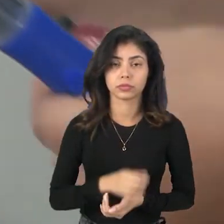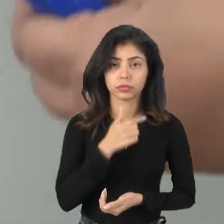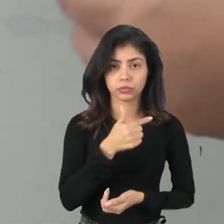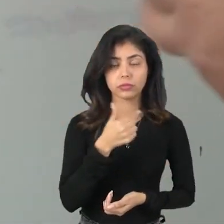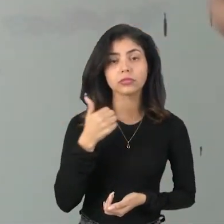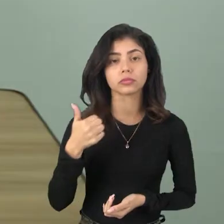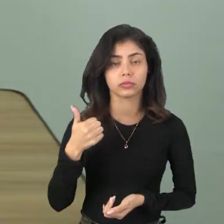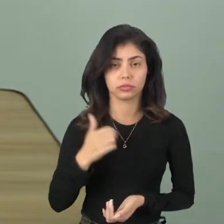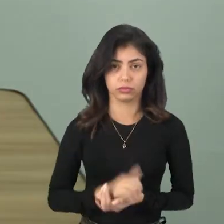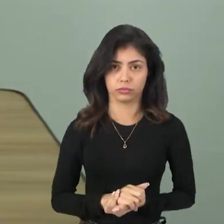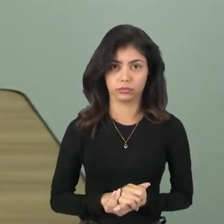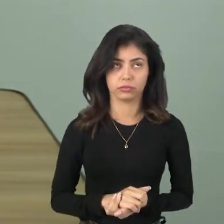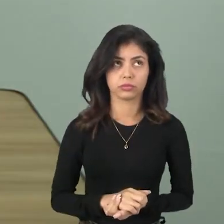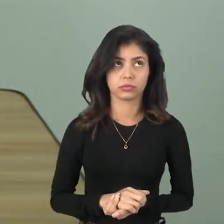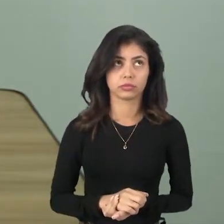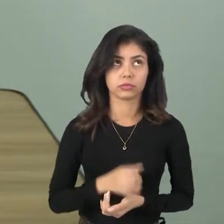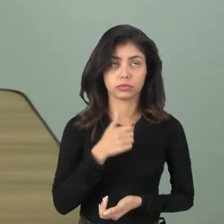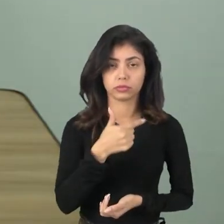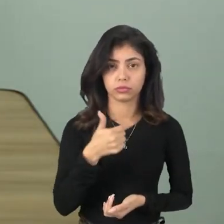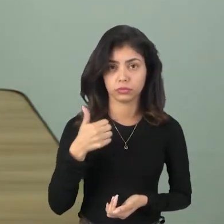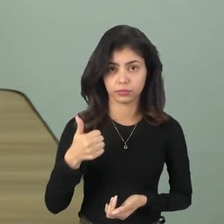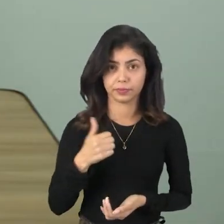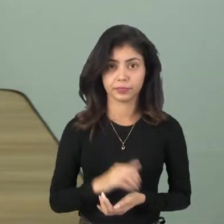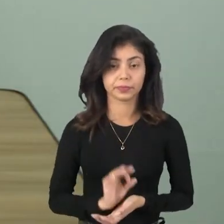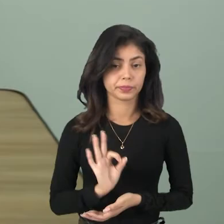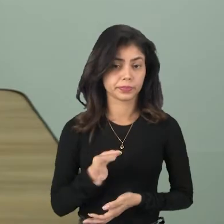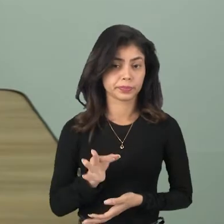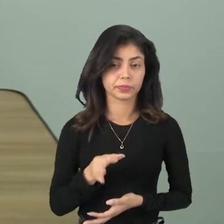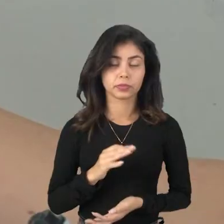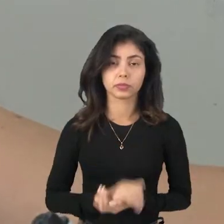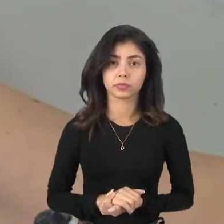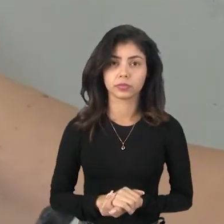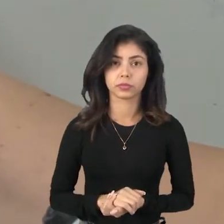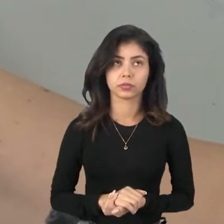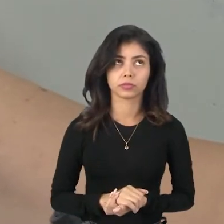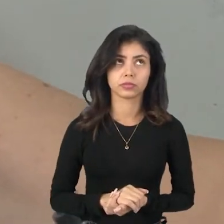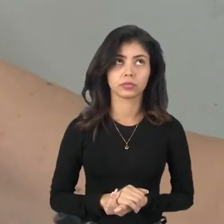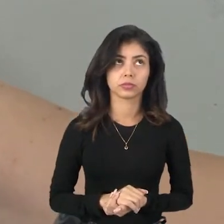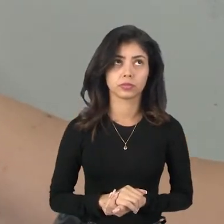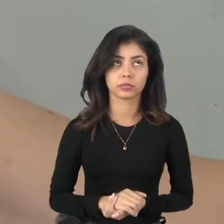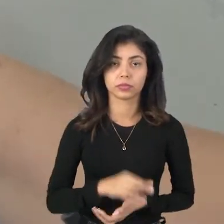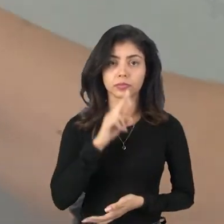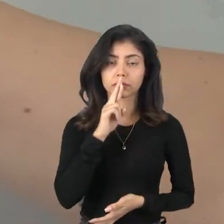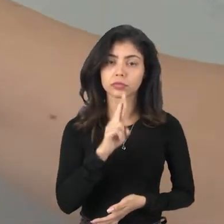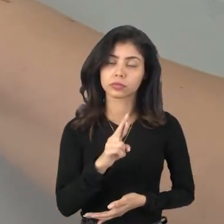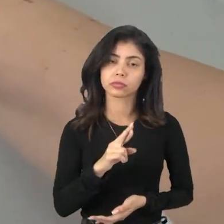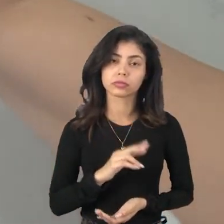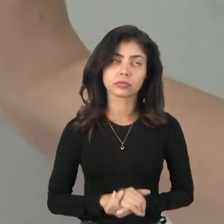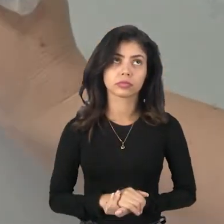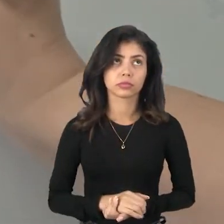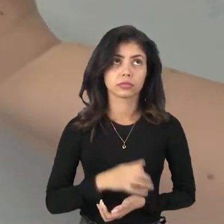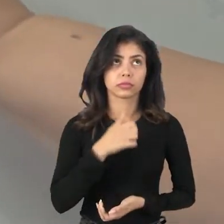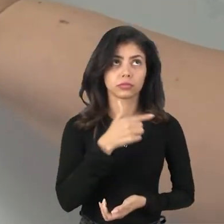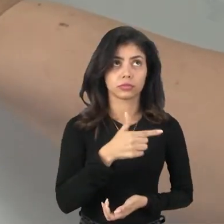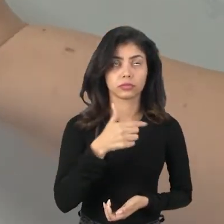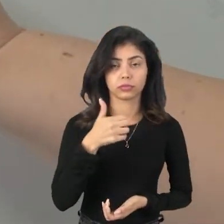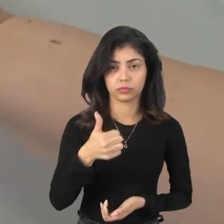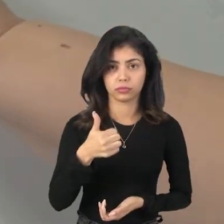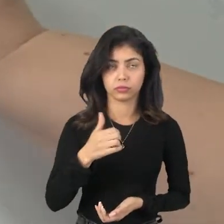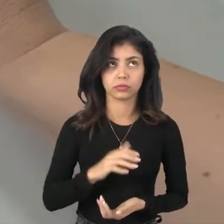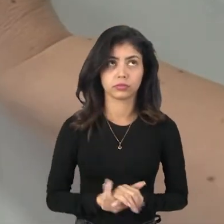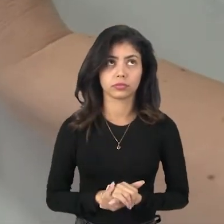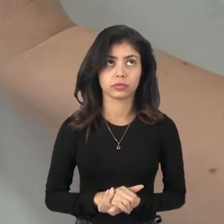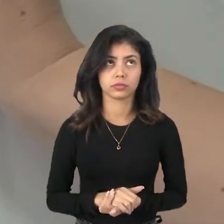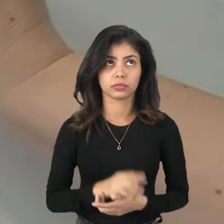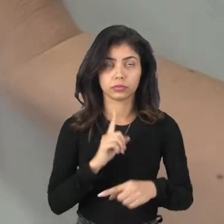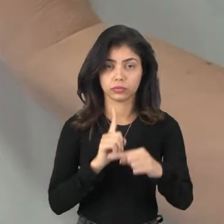dois então tem 21 certinho vou colocar o resultado dessa as duas parcelas